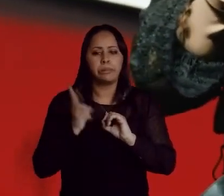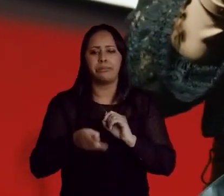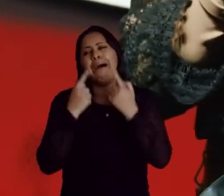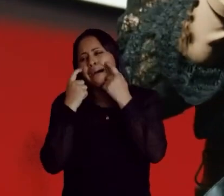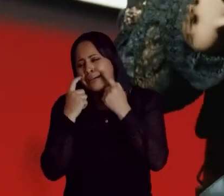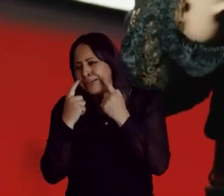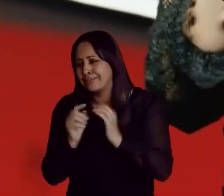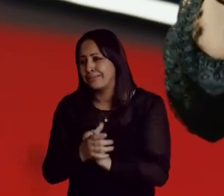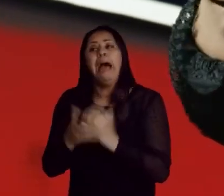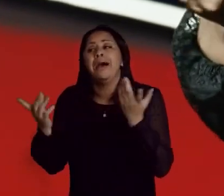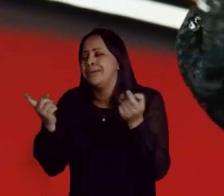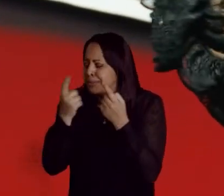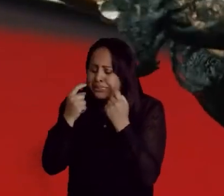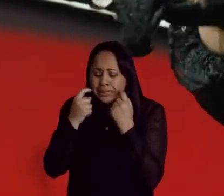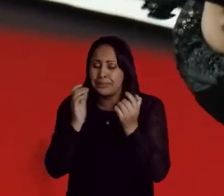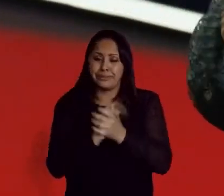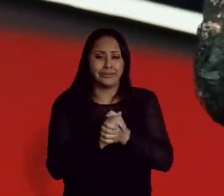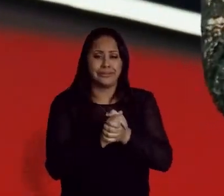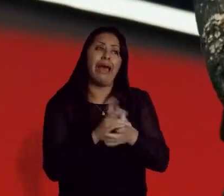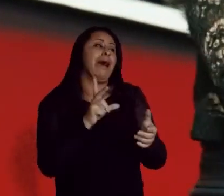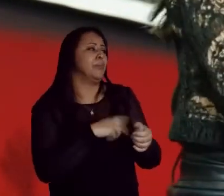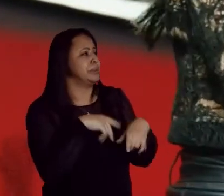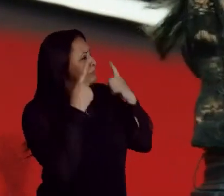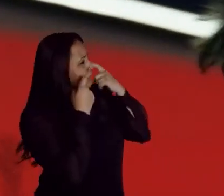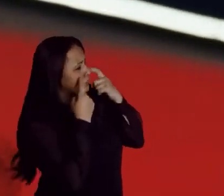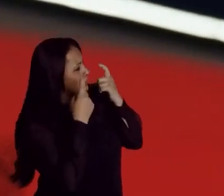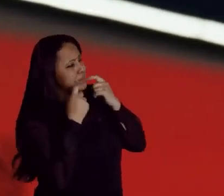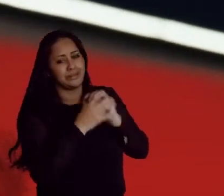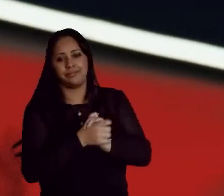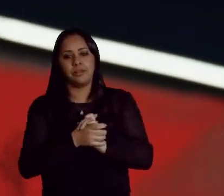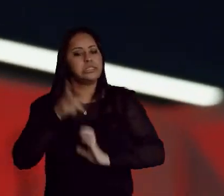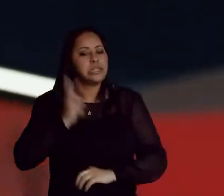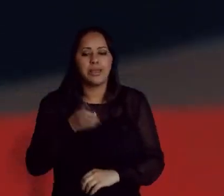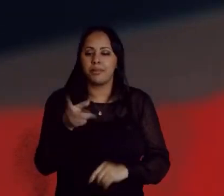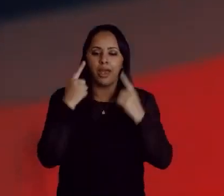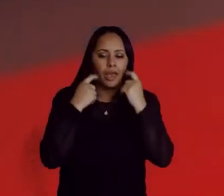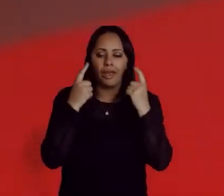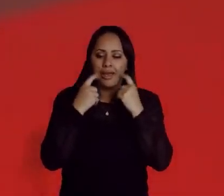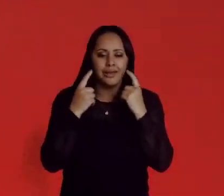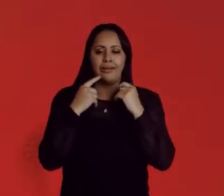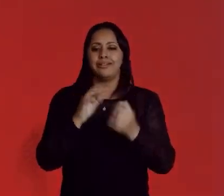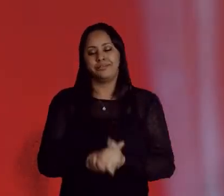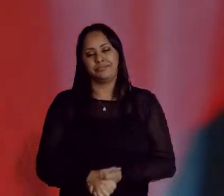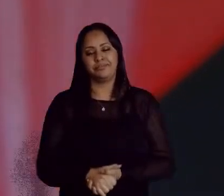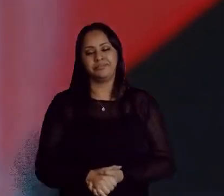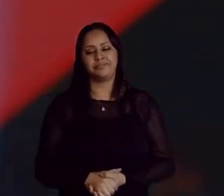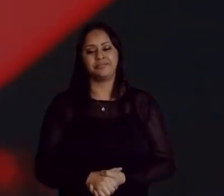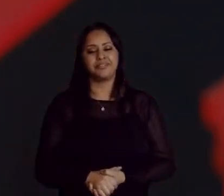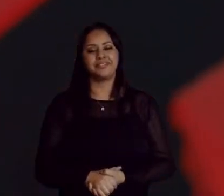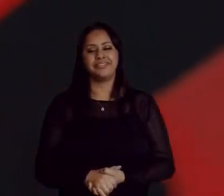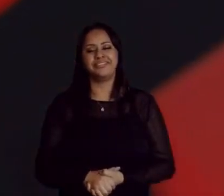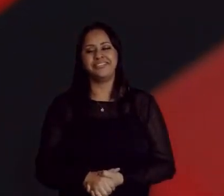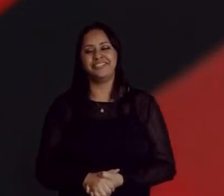Amor, vamos andar rápido que está chegando a hora de começar o evento, e até agora a gente não entrou, amor.